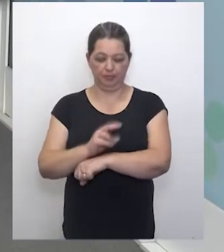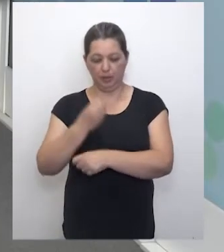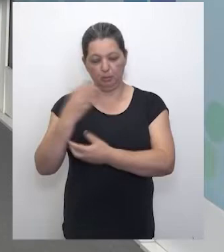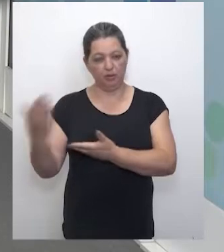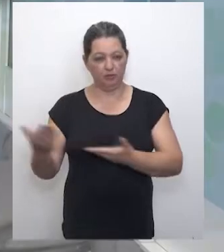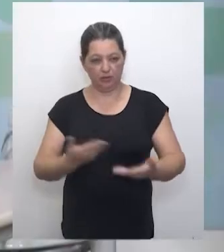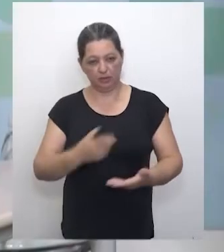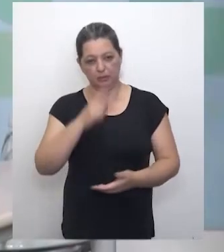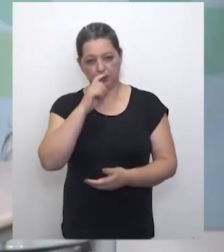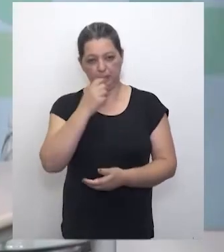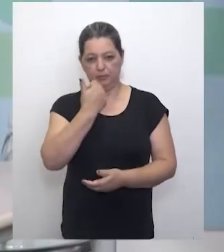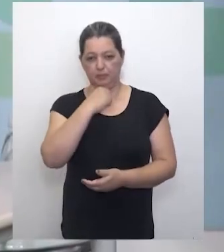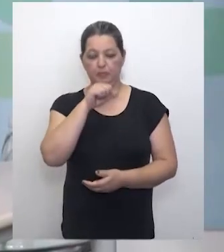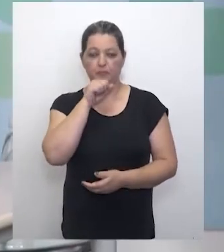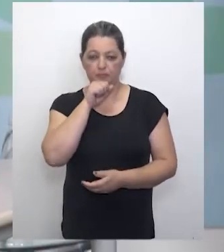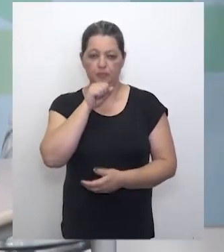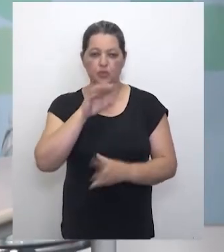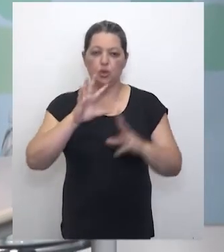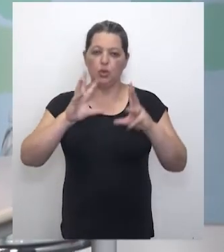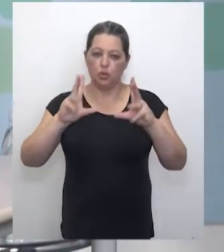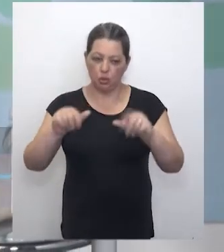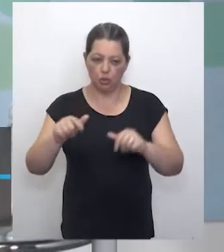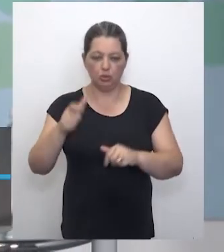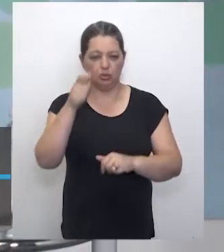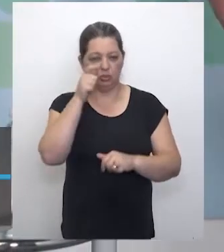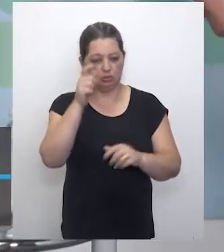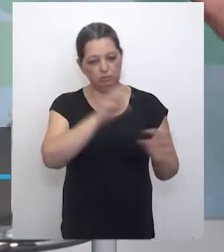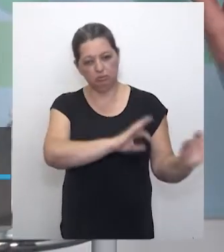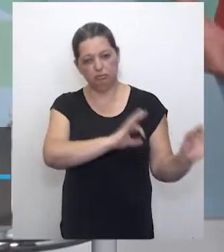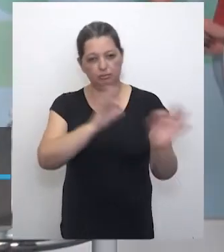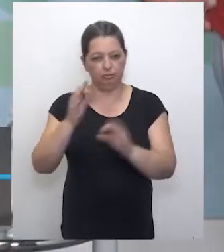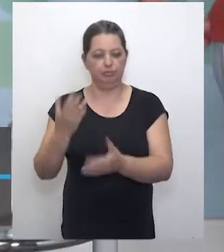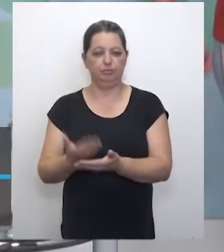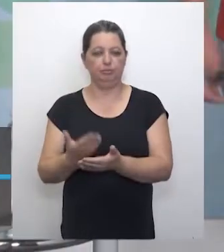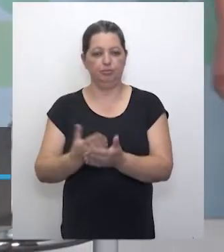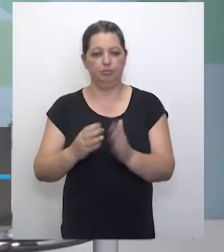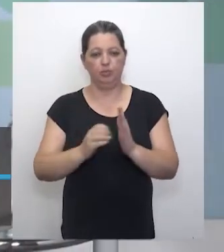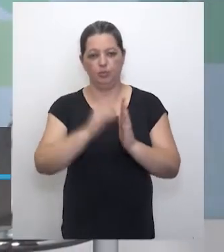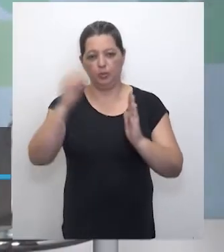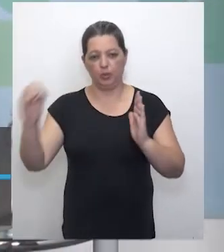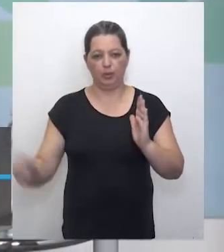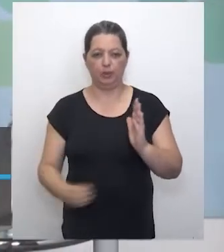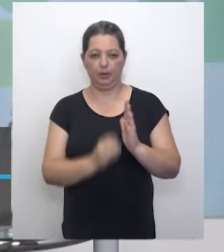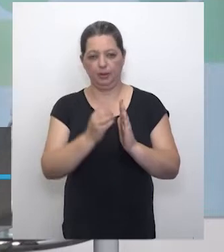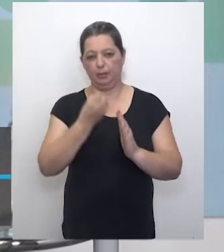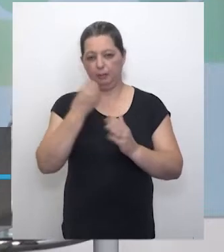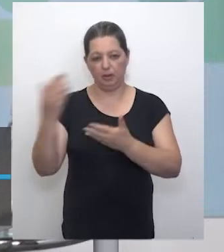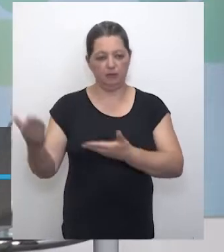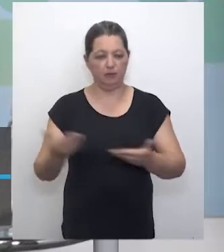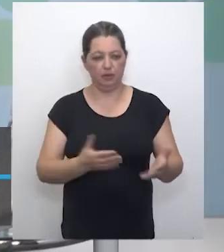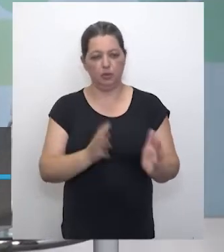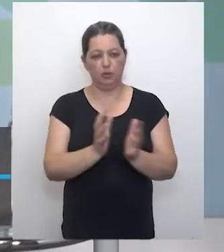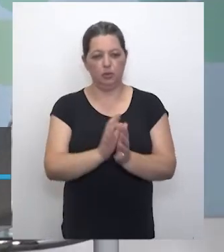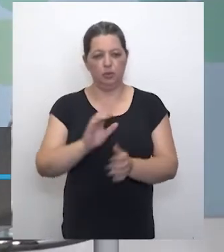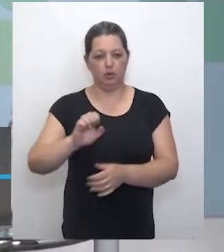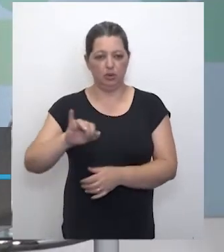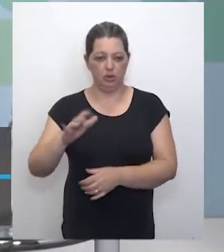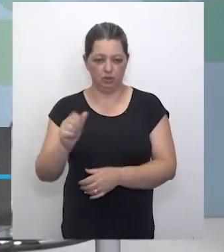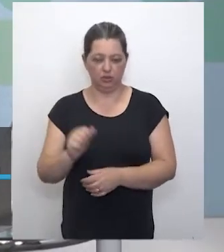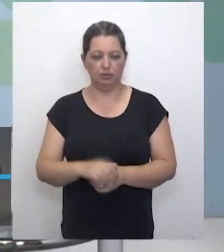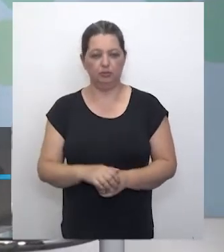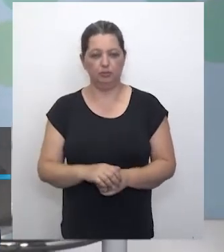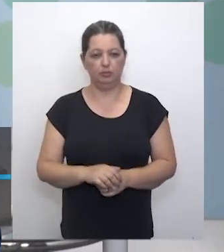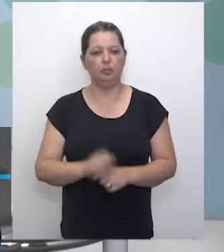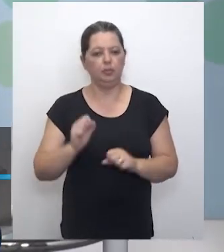pais, responsáveis, professores, todos que acompanham sempre as nossas aulas aqui no Centro de Mídias. Bem-vindo, pessoal da EJA, isso mesmo. Então, pessoal, participem